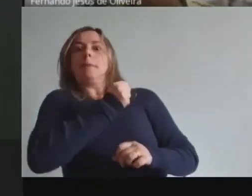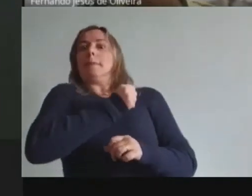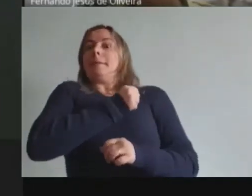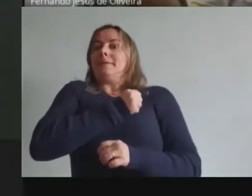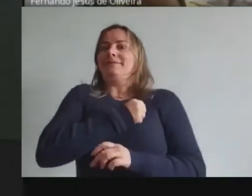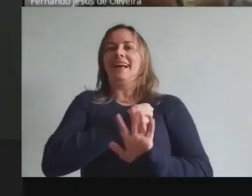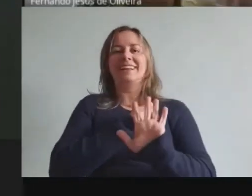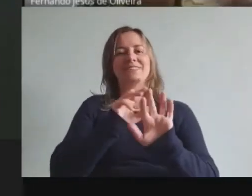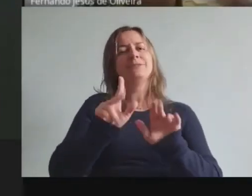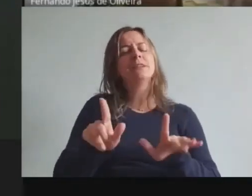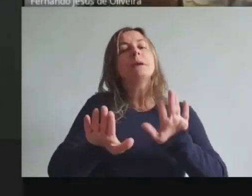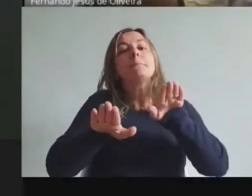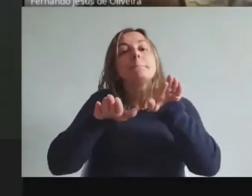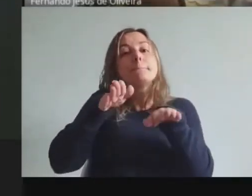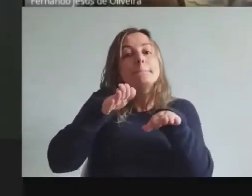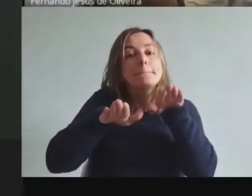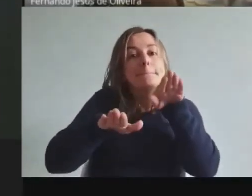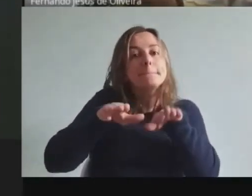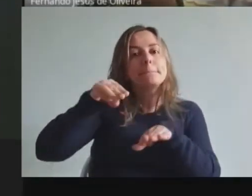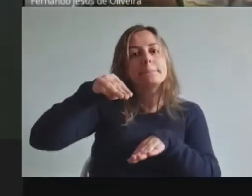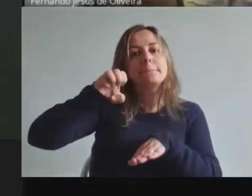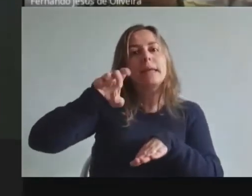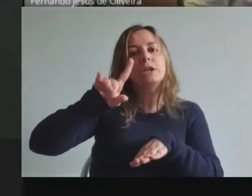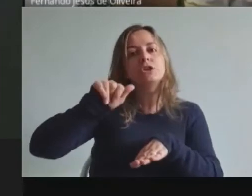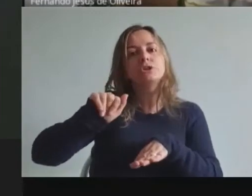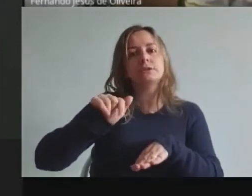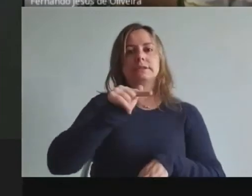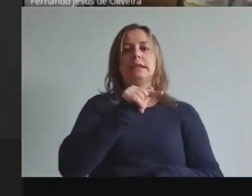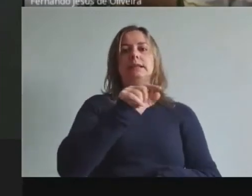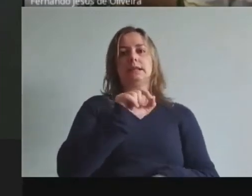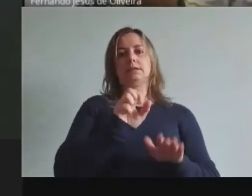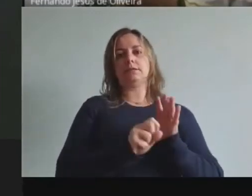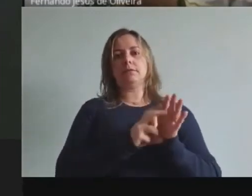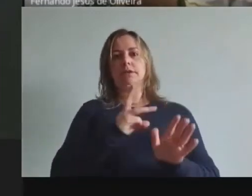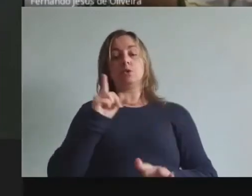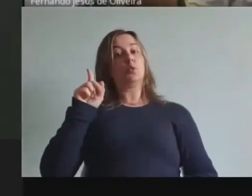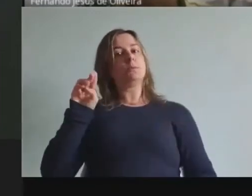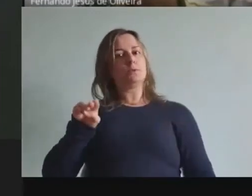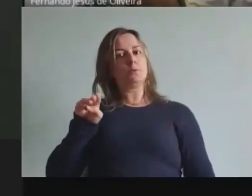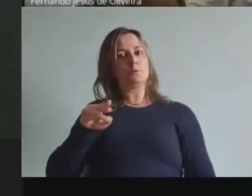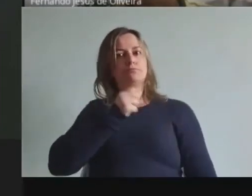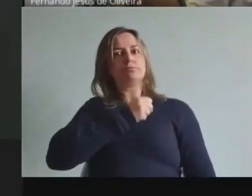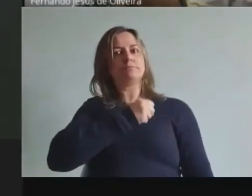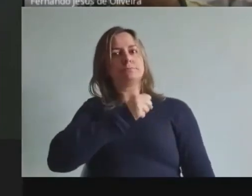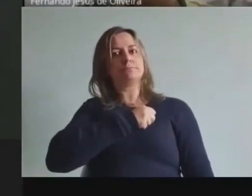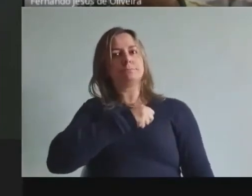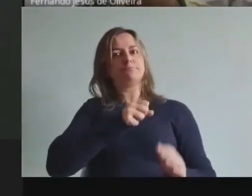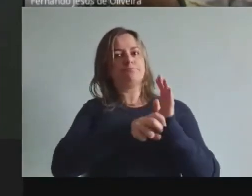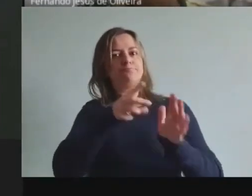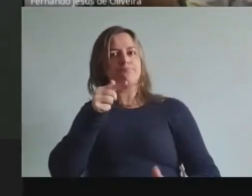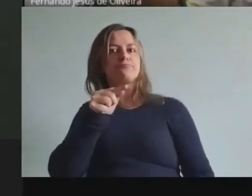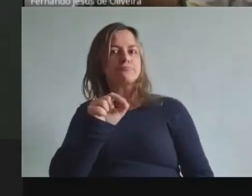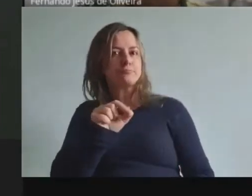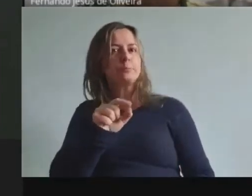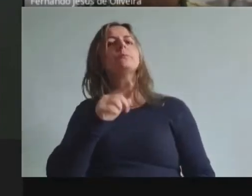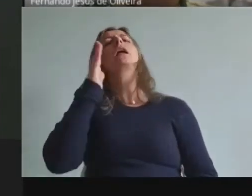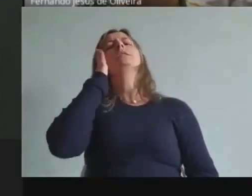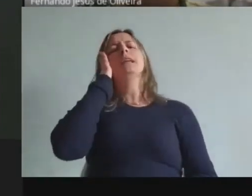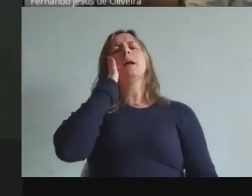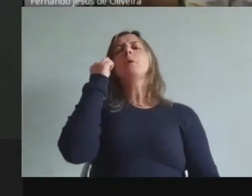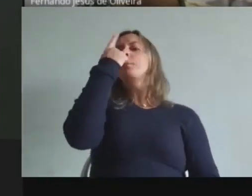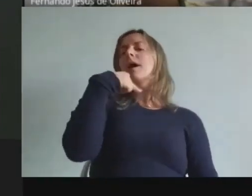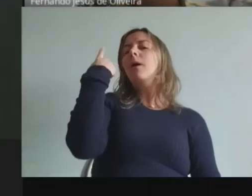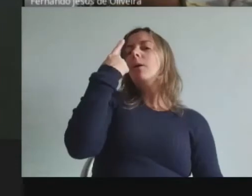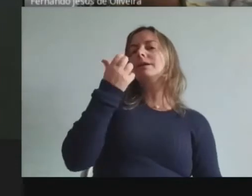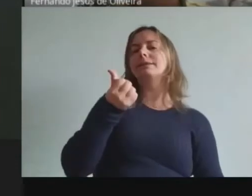aumentar, tá? Mas é um número médio, 70 batimentos por minuto. Bom, digamos, então a gente sabe que 1 hora tem 60